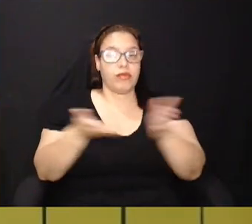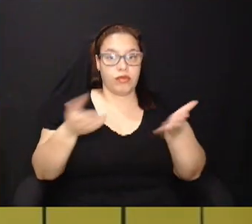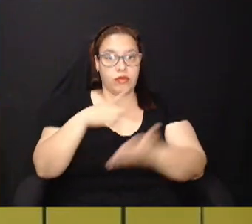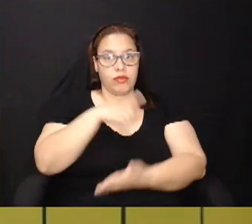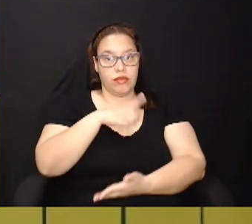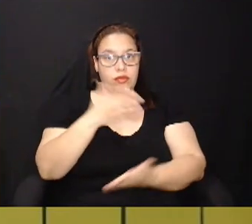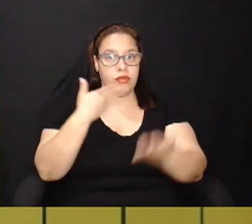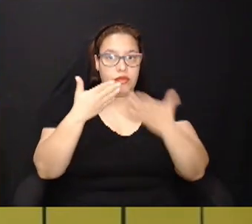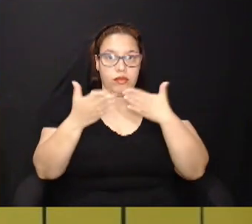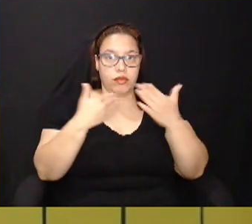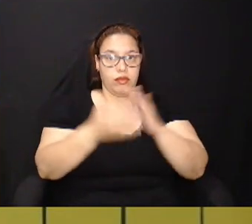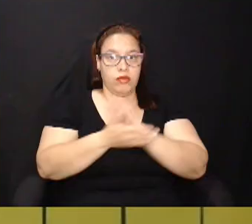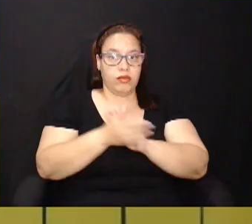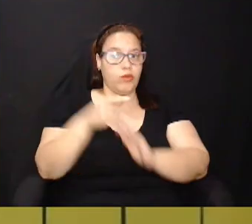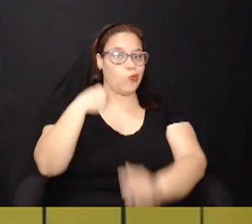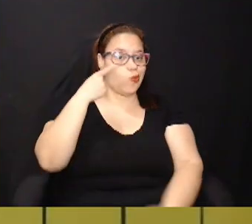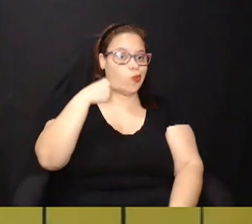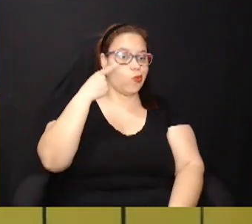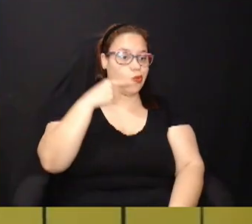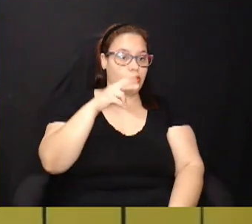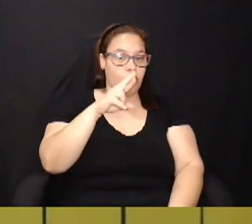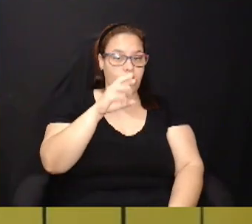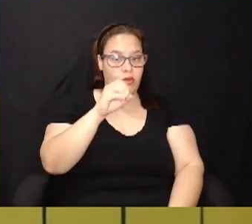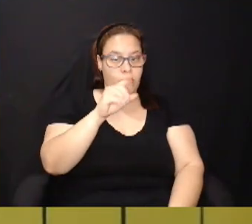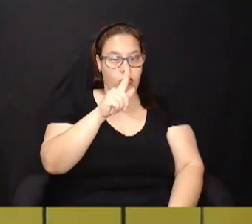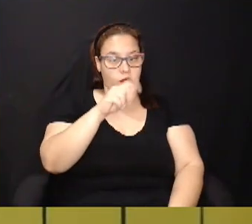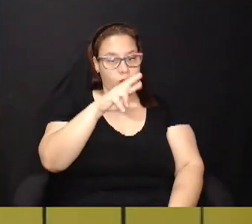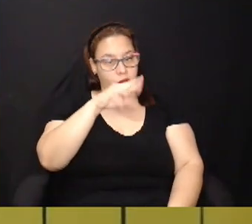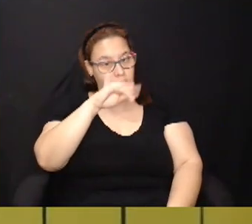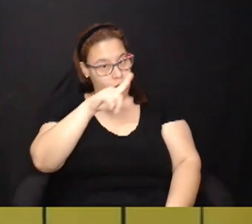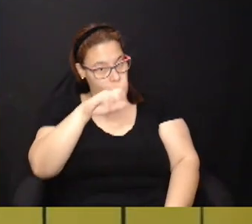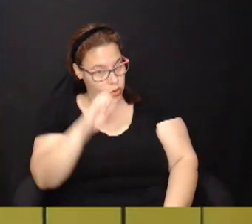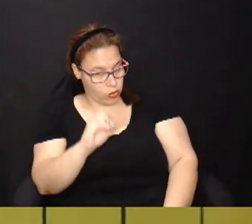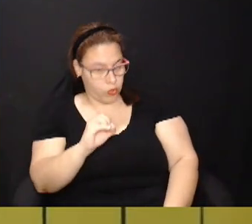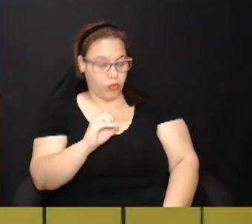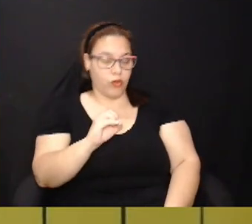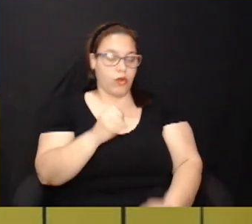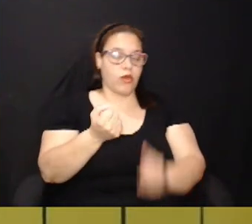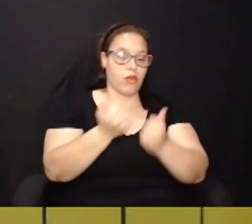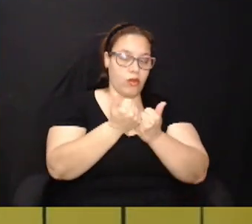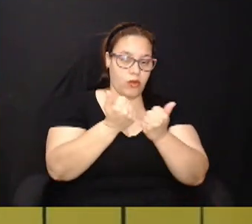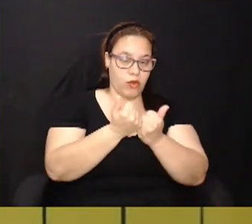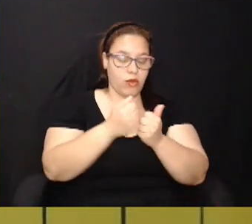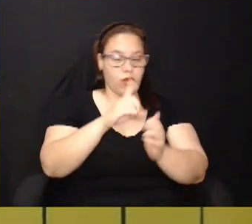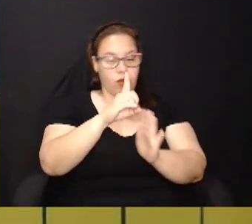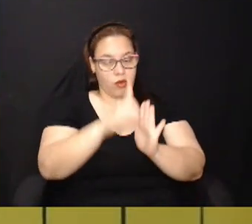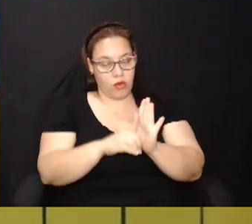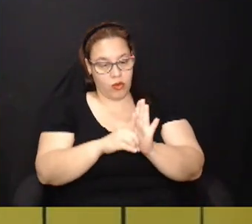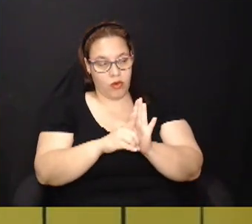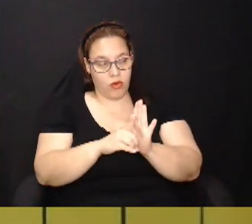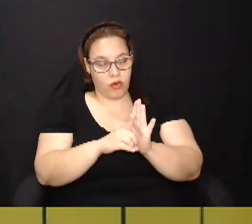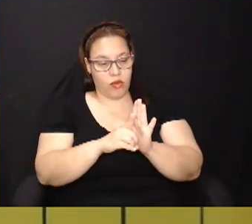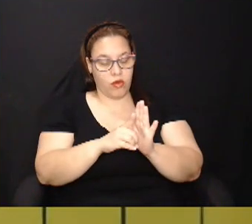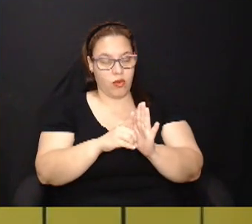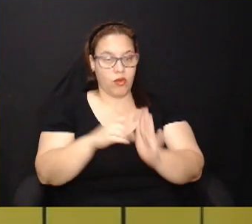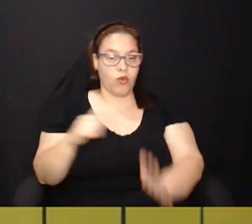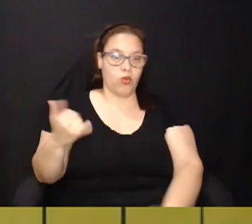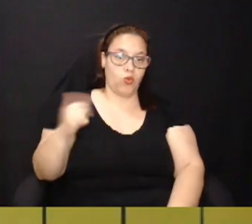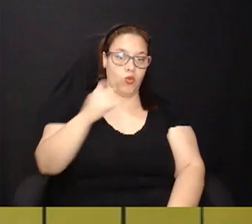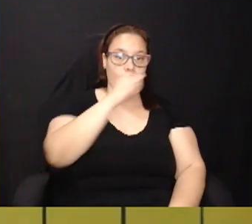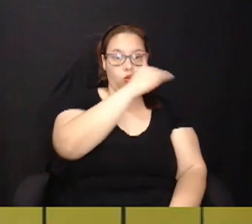conversar com o advogado Rodrigo Alvim, que atua na defesa dos direitos do passageiro aéreo,